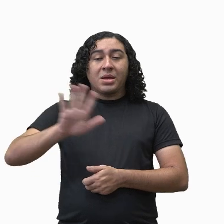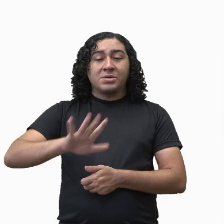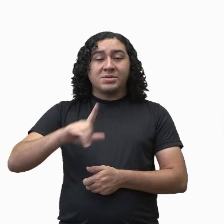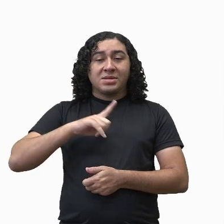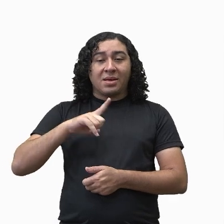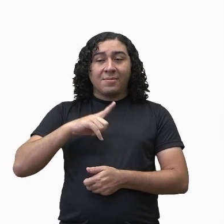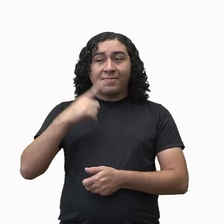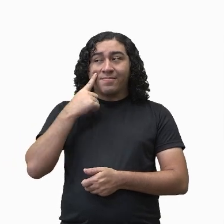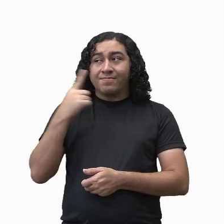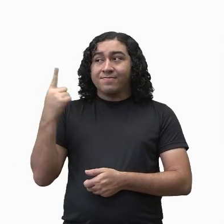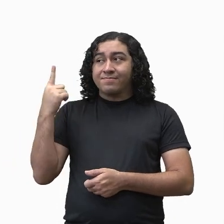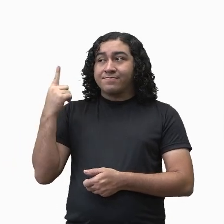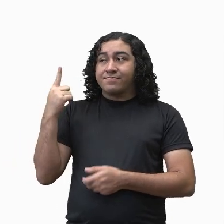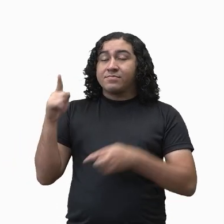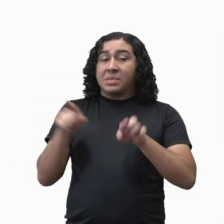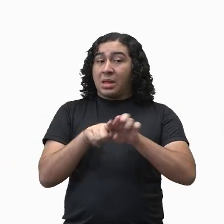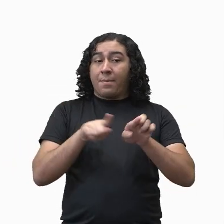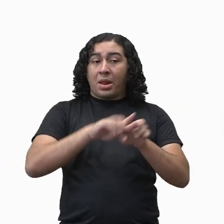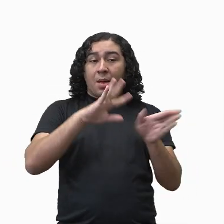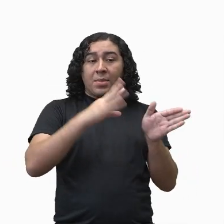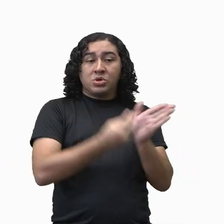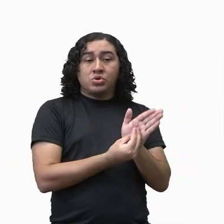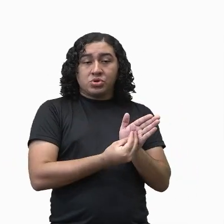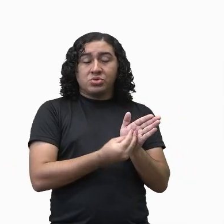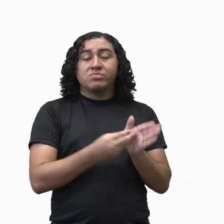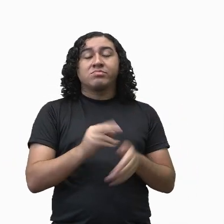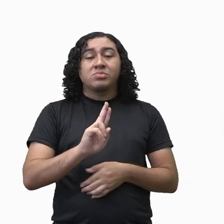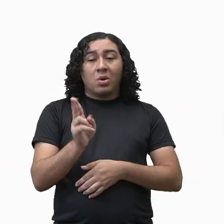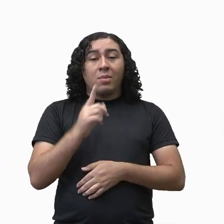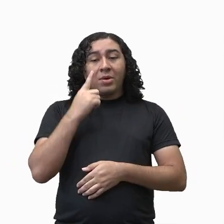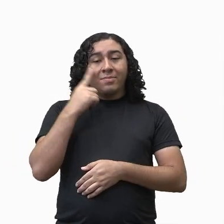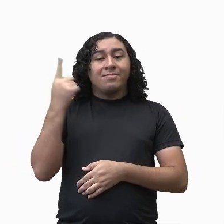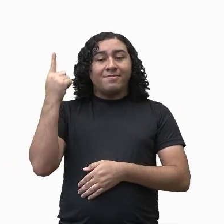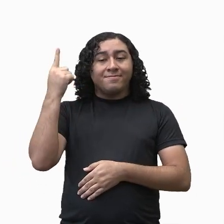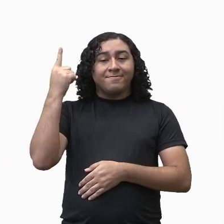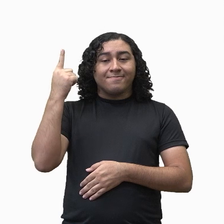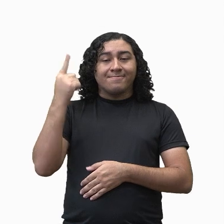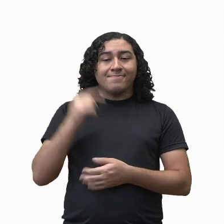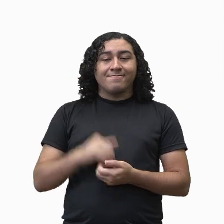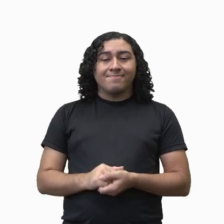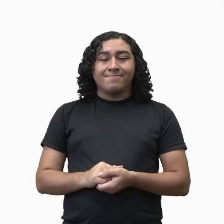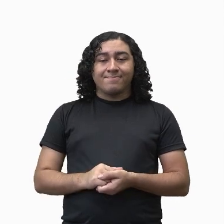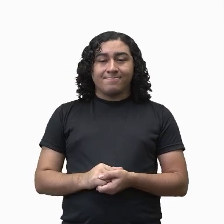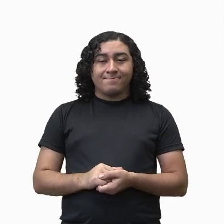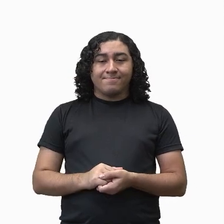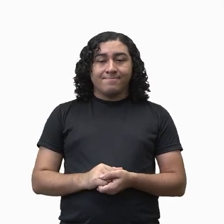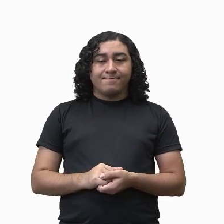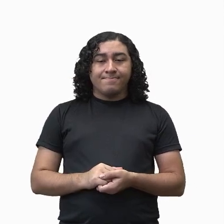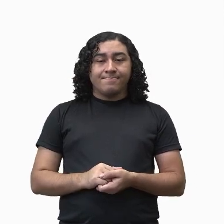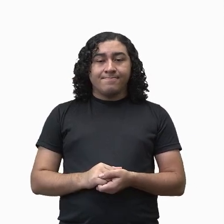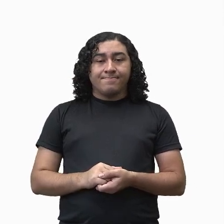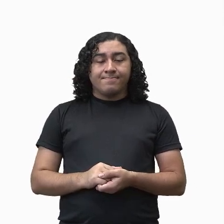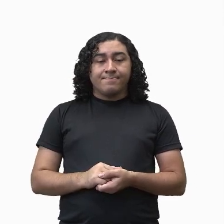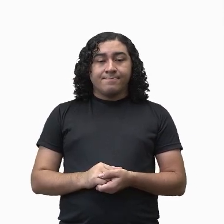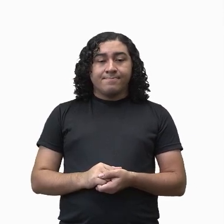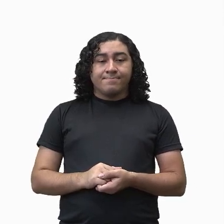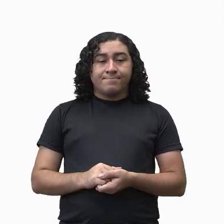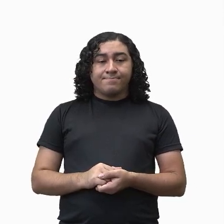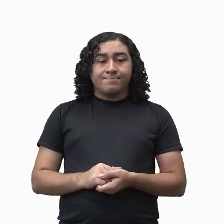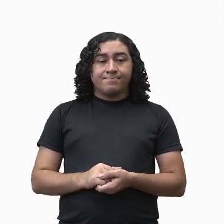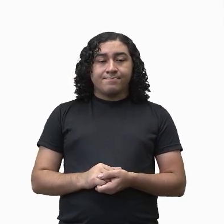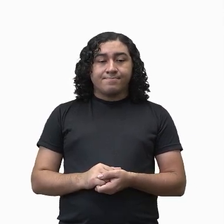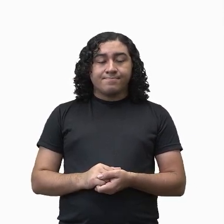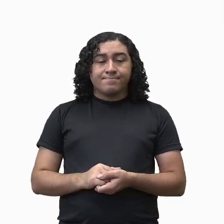espécie também da Amazônia, chamada salamandra da Amazônia. E a outra, que está